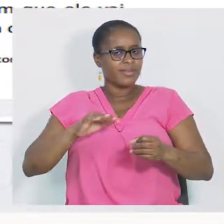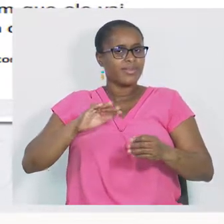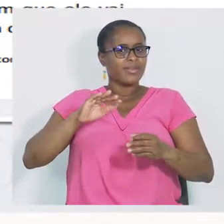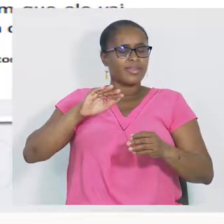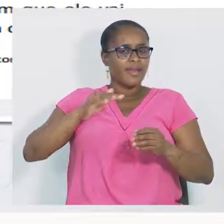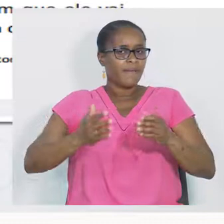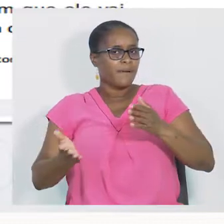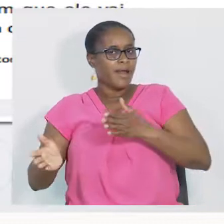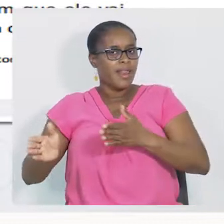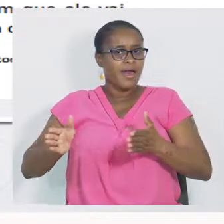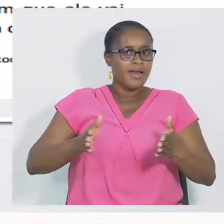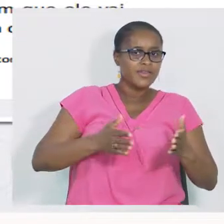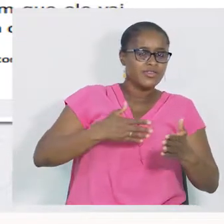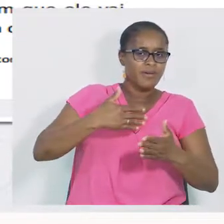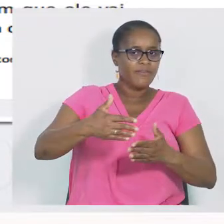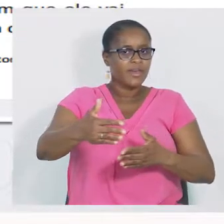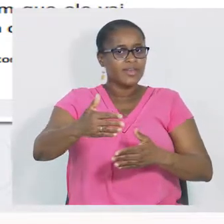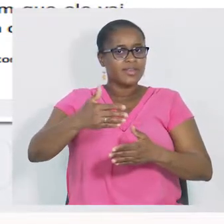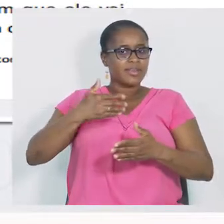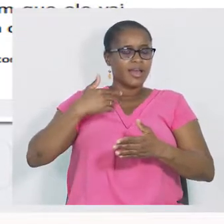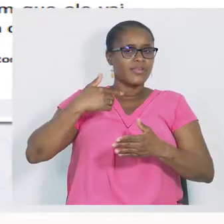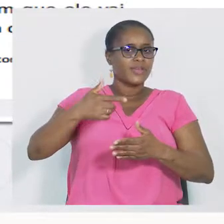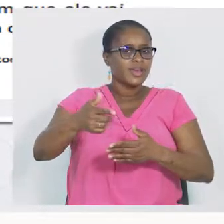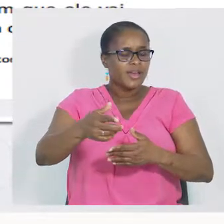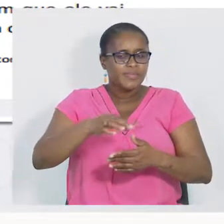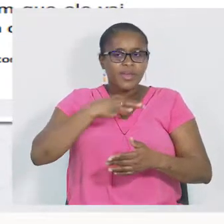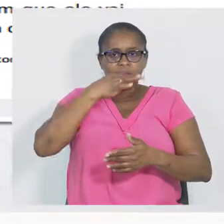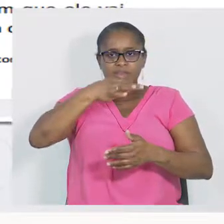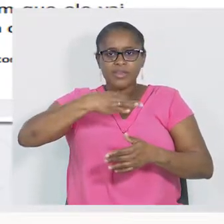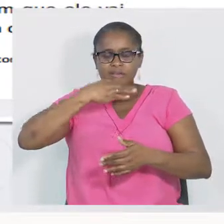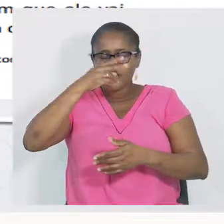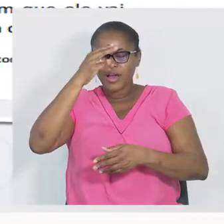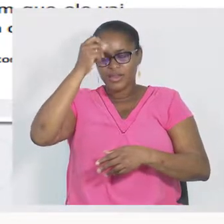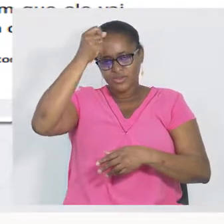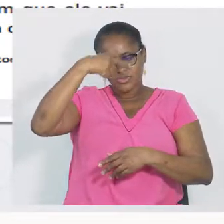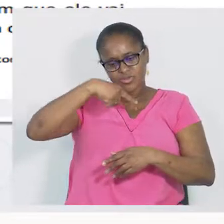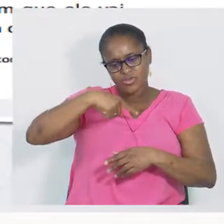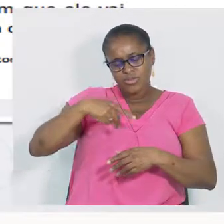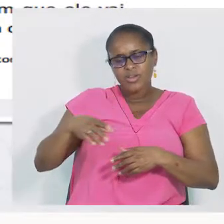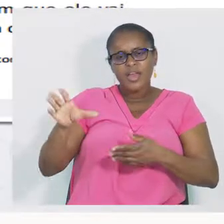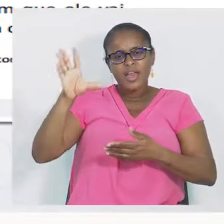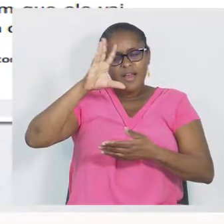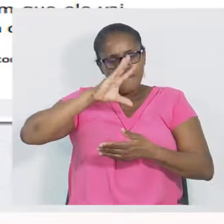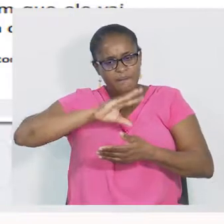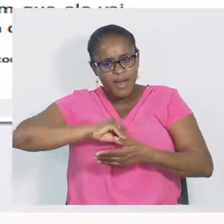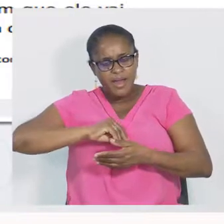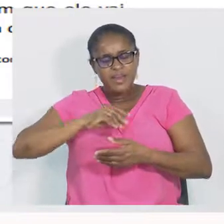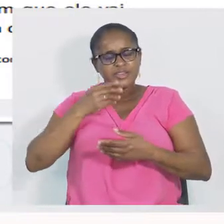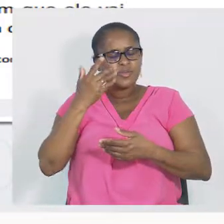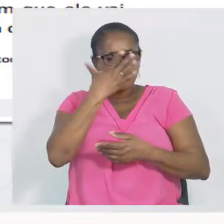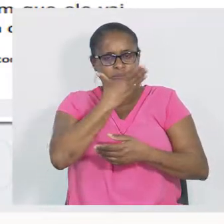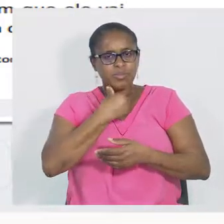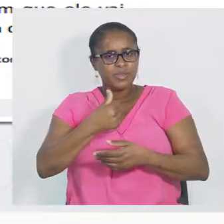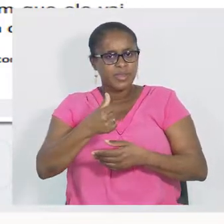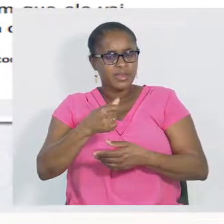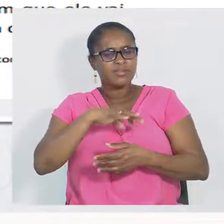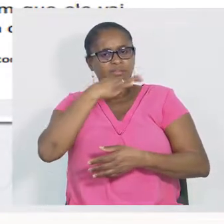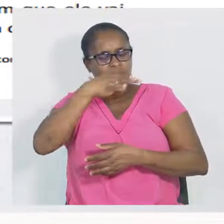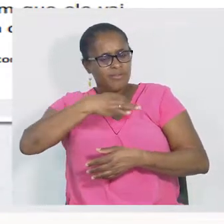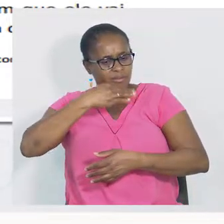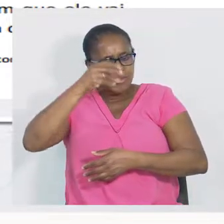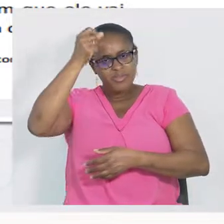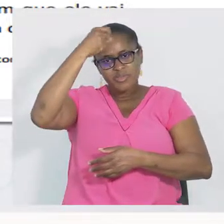já fiz isto. Principalmente se for a minha irmã Pepa ou a minha prima Lola a pedirem algo